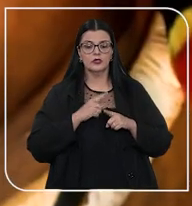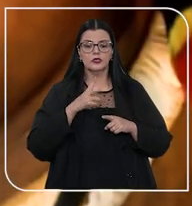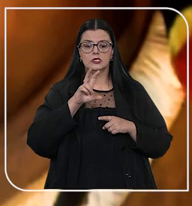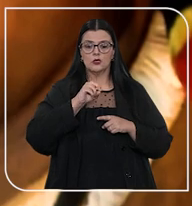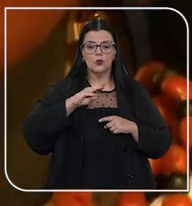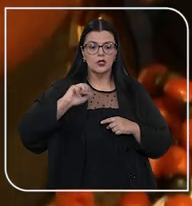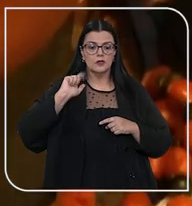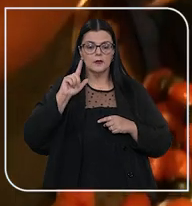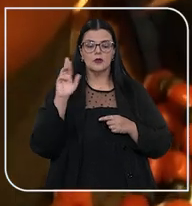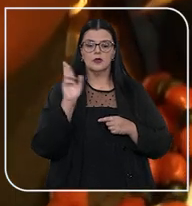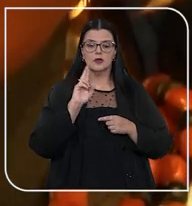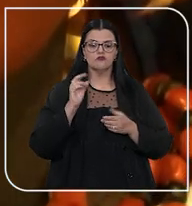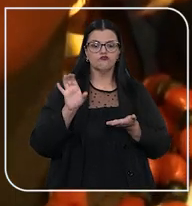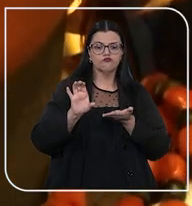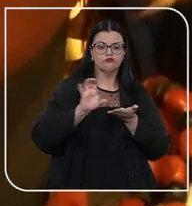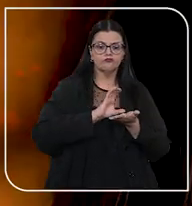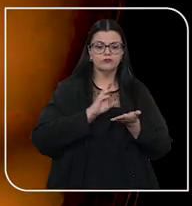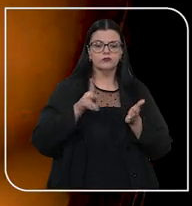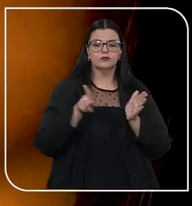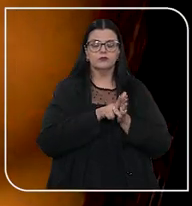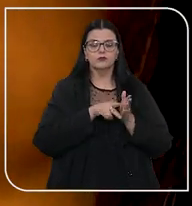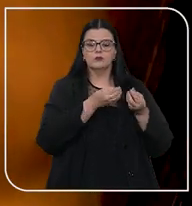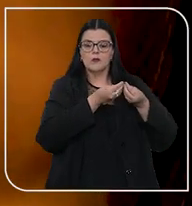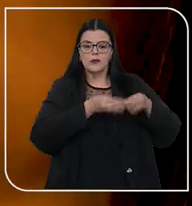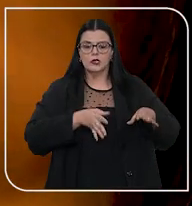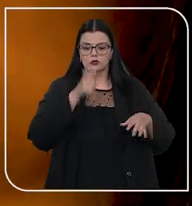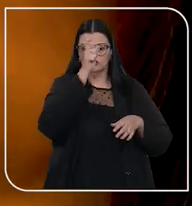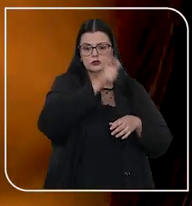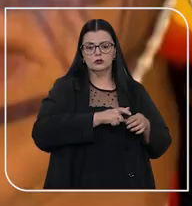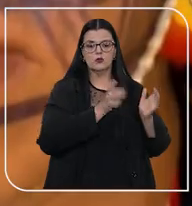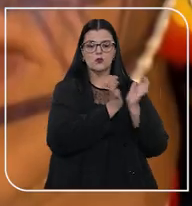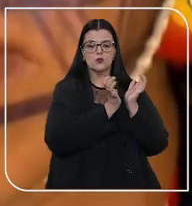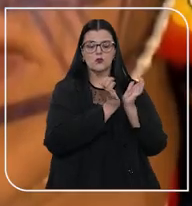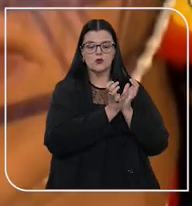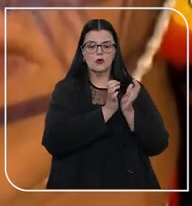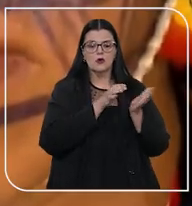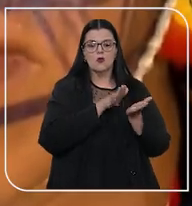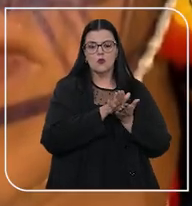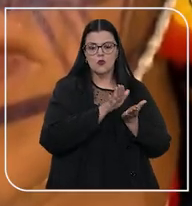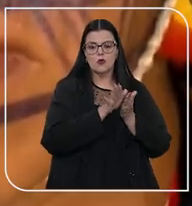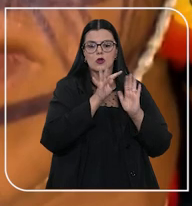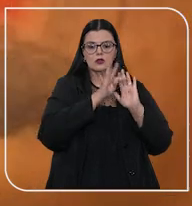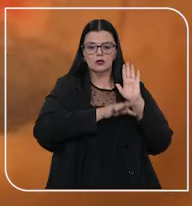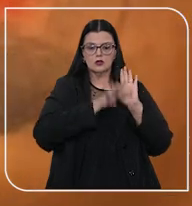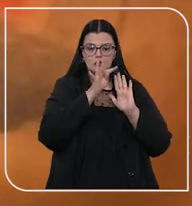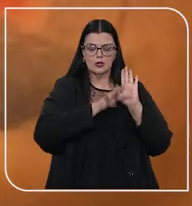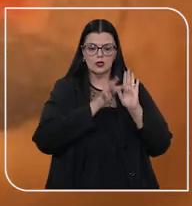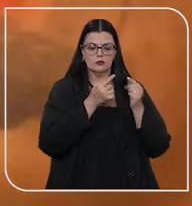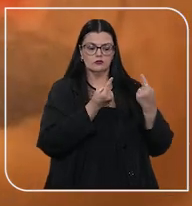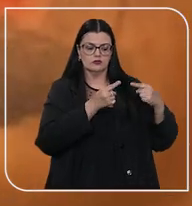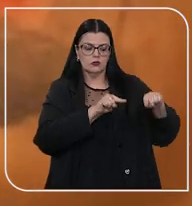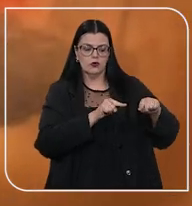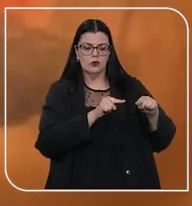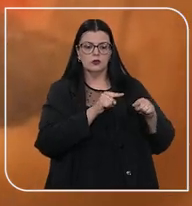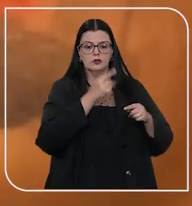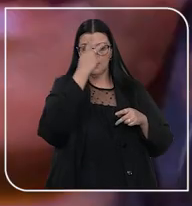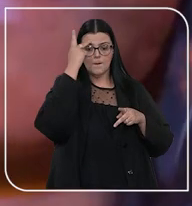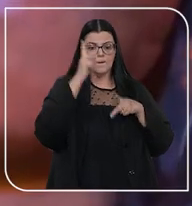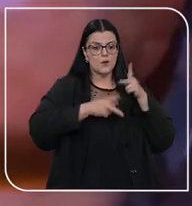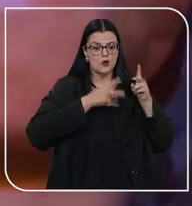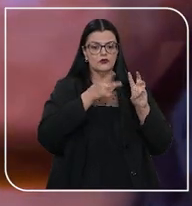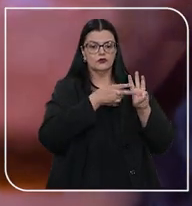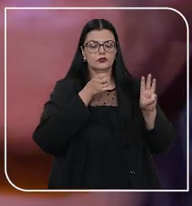em R$50 mil o valor de uma indenização por danos morais coletivos pela publicação de um texto em um jornal com ofensas aos